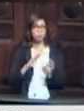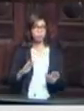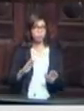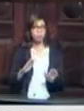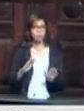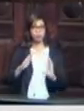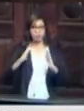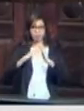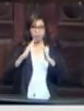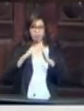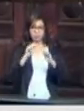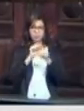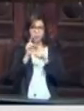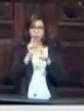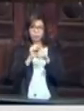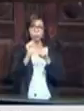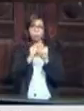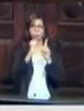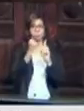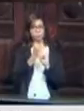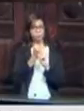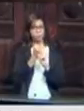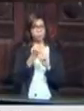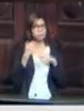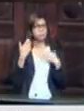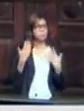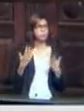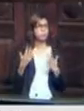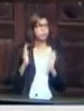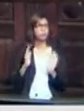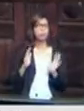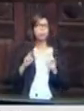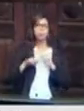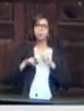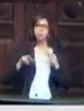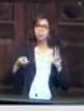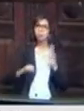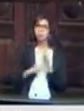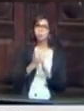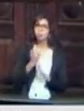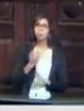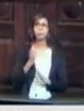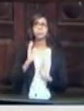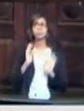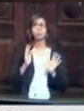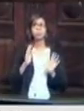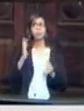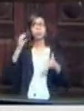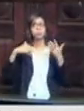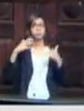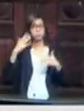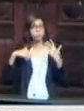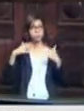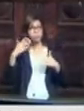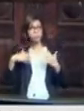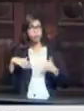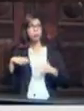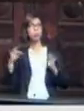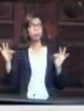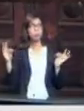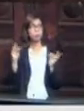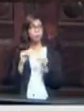aluguel social. Então, vários oradores aqui já discorreram sobre este assunto, todos